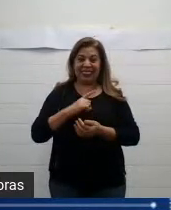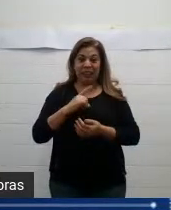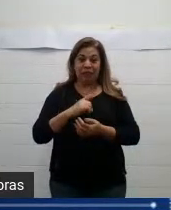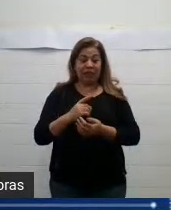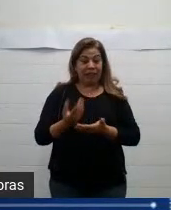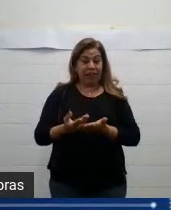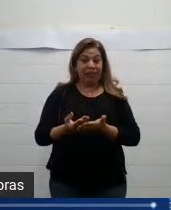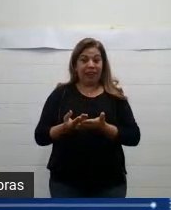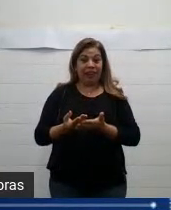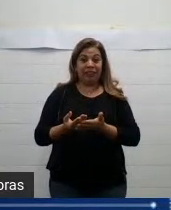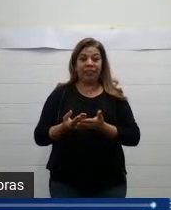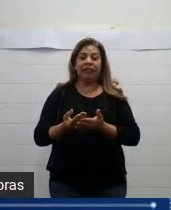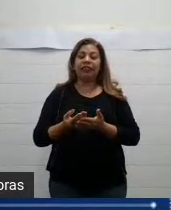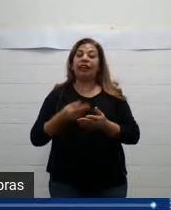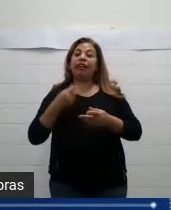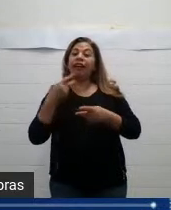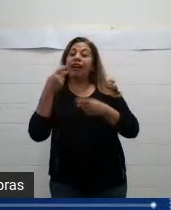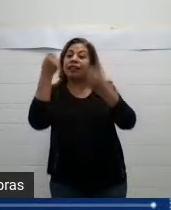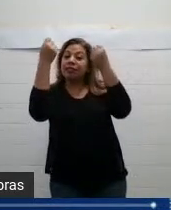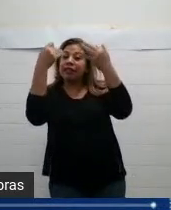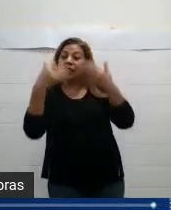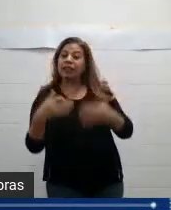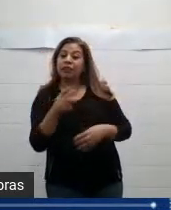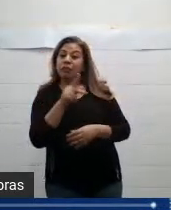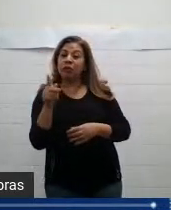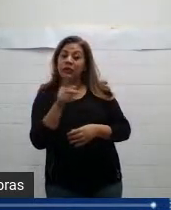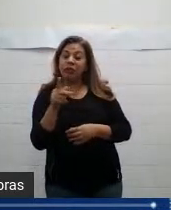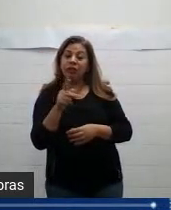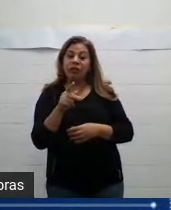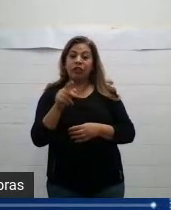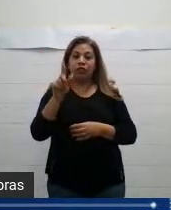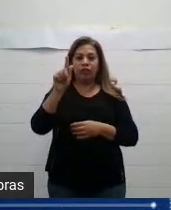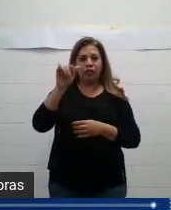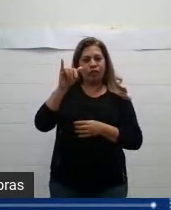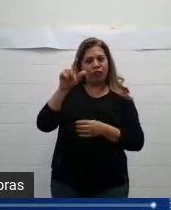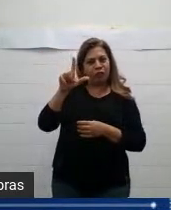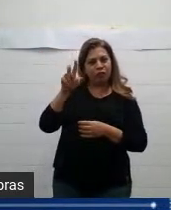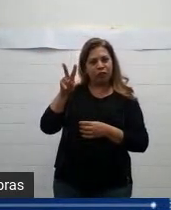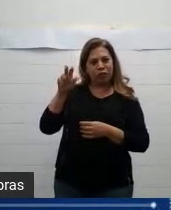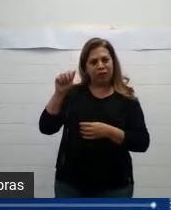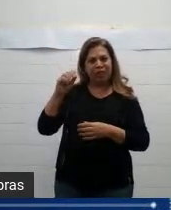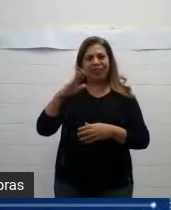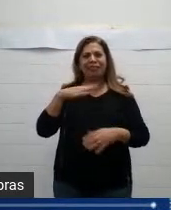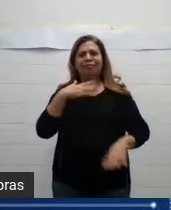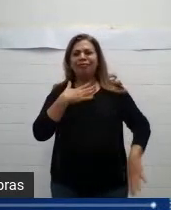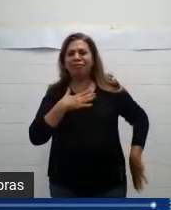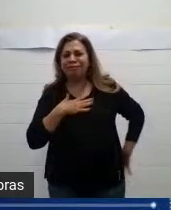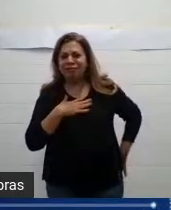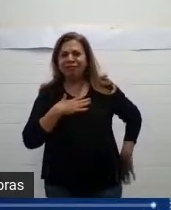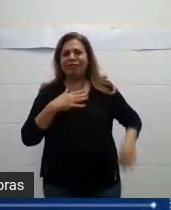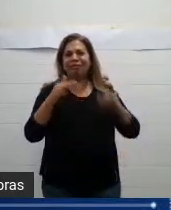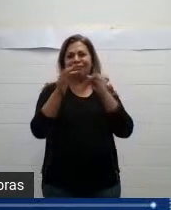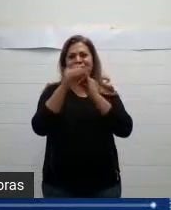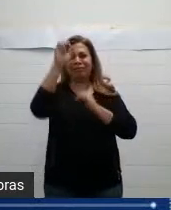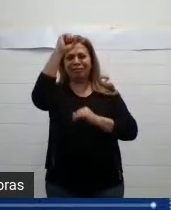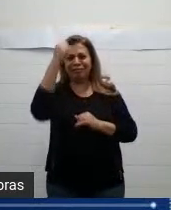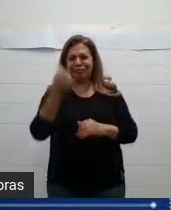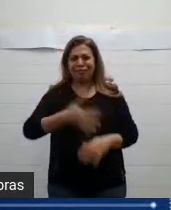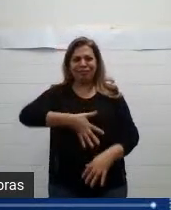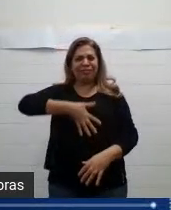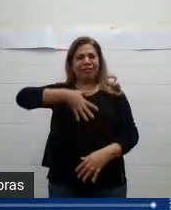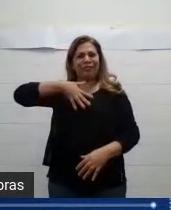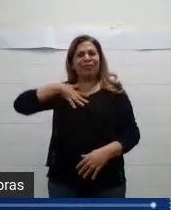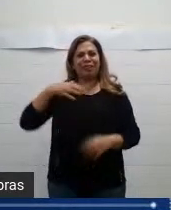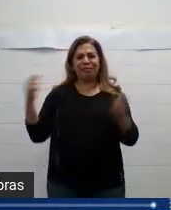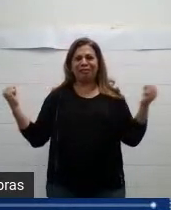fala do professor Gilvan Costa, dizendo que sente-se muito honrado em pertencer ao Instituto Federal de Sergipe, orgulhoso de um